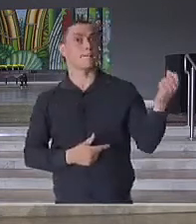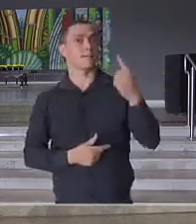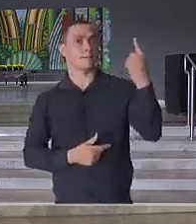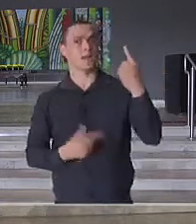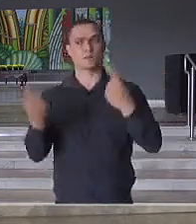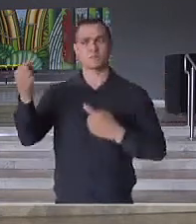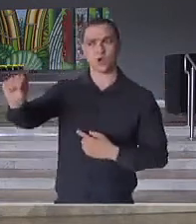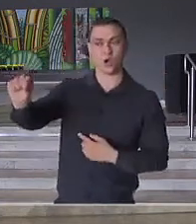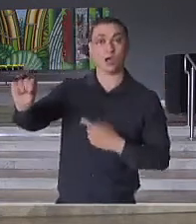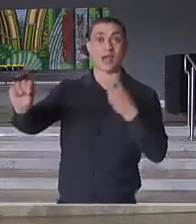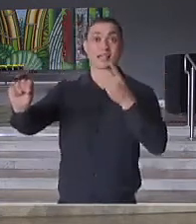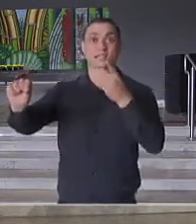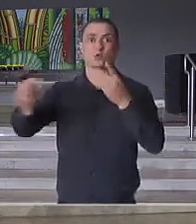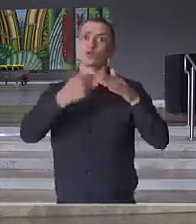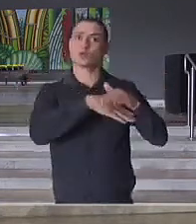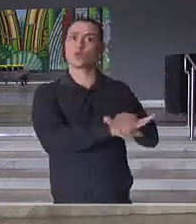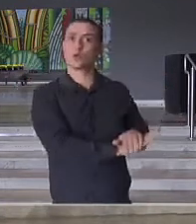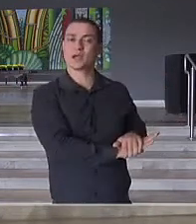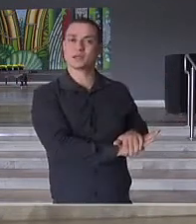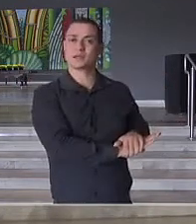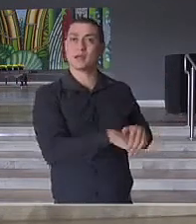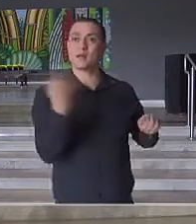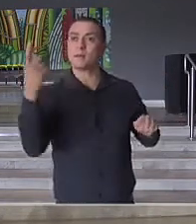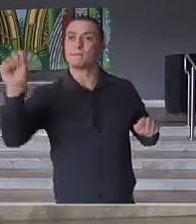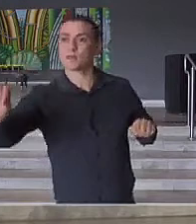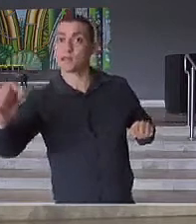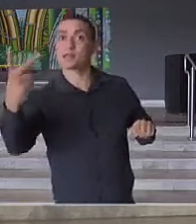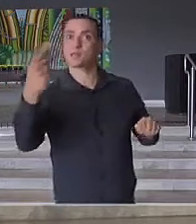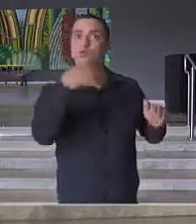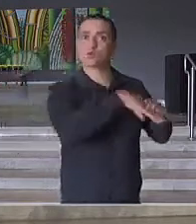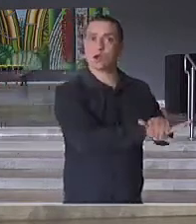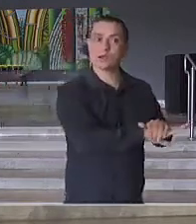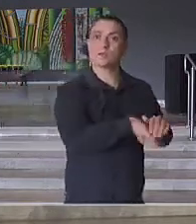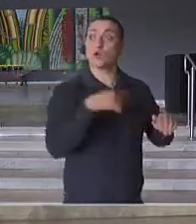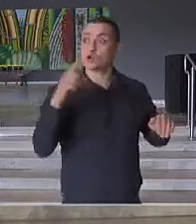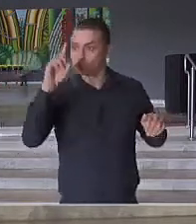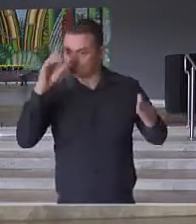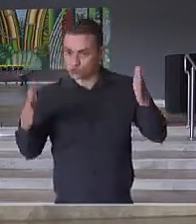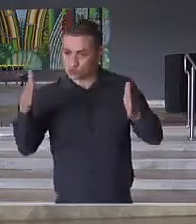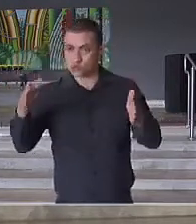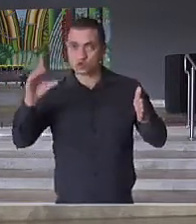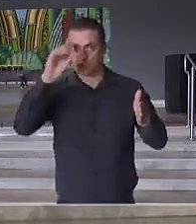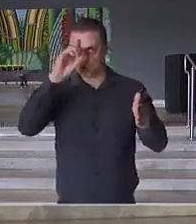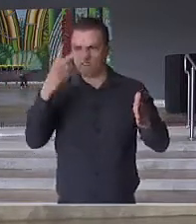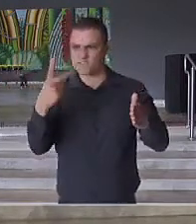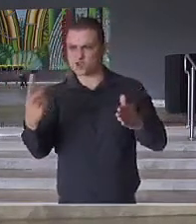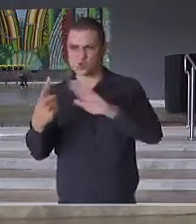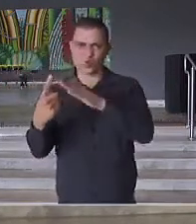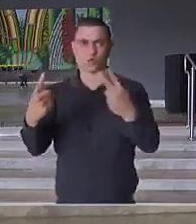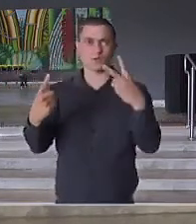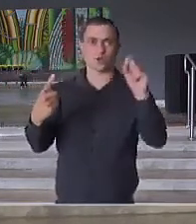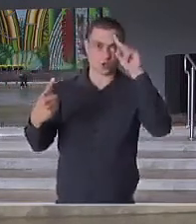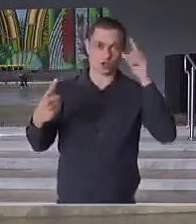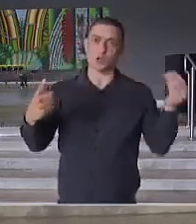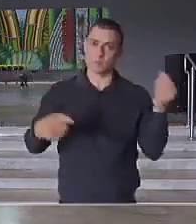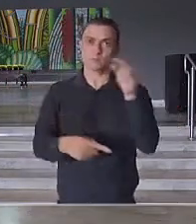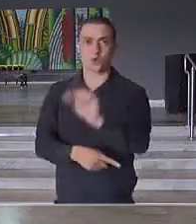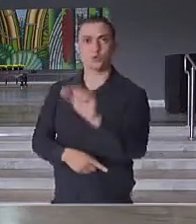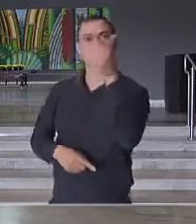administrada e a segunda, num outro momento, intervalada a partir de 21 a 28 dias.